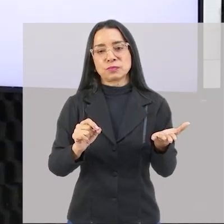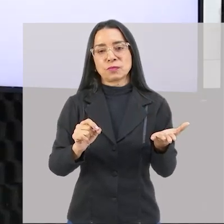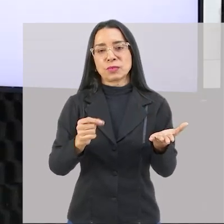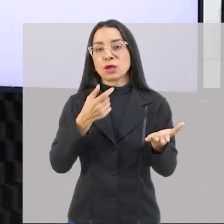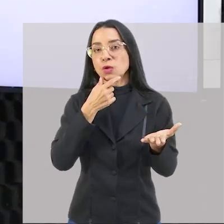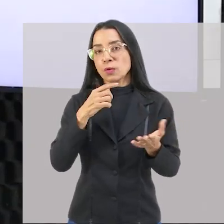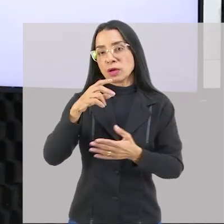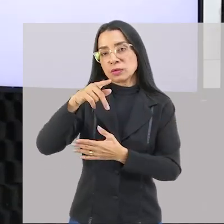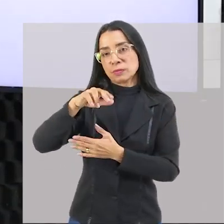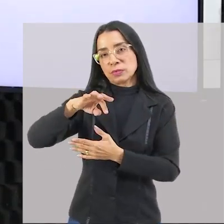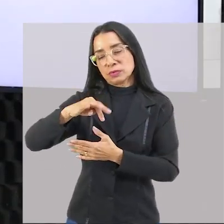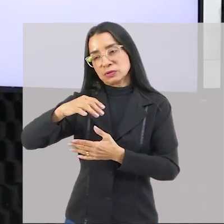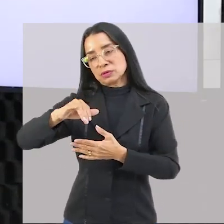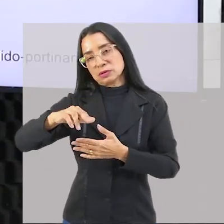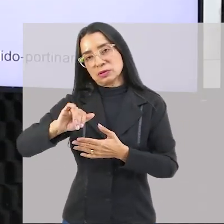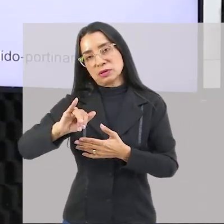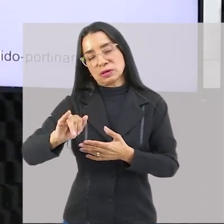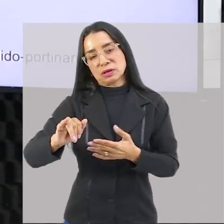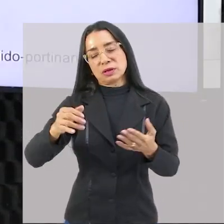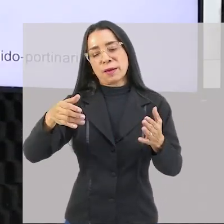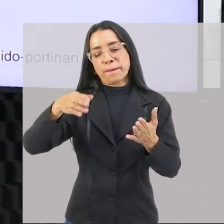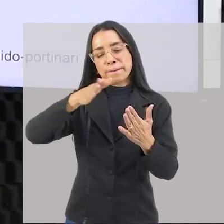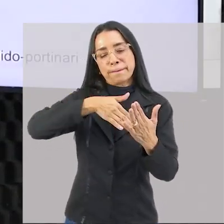pinta criança